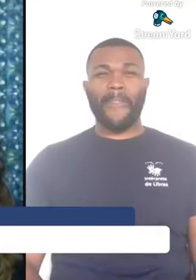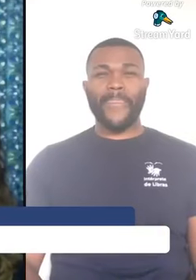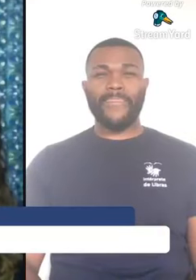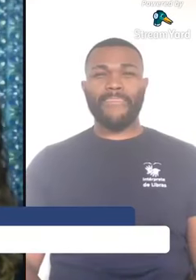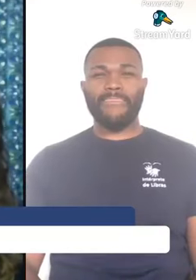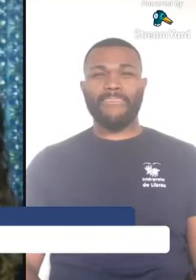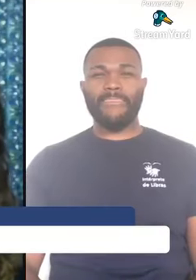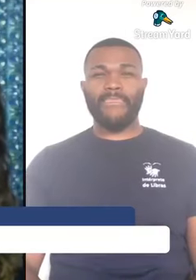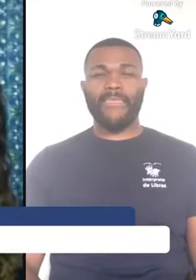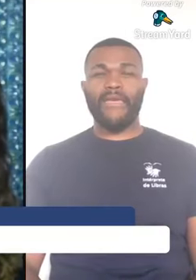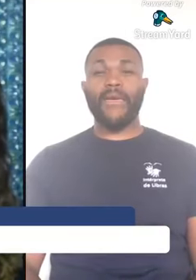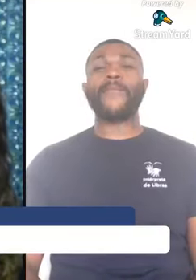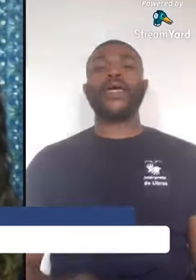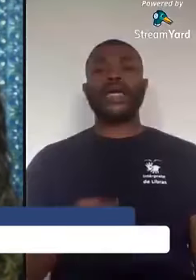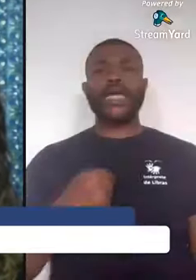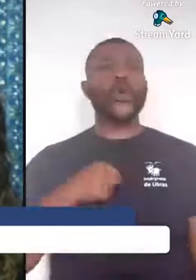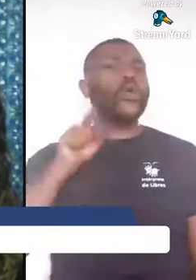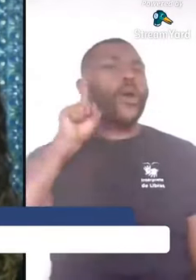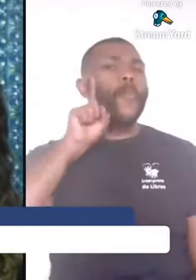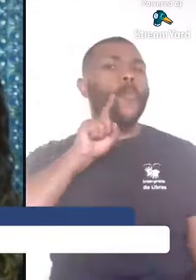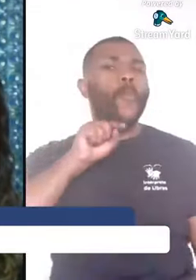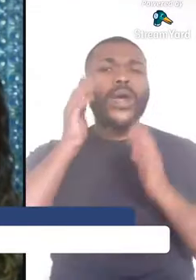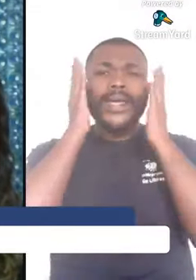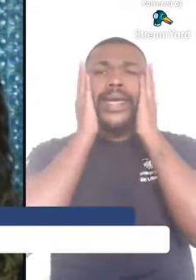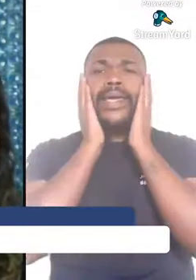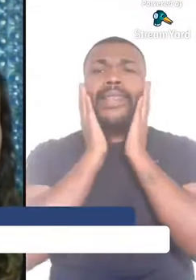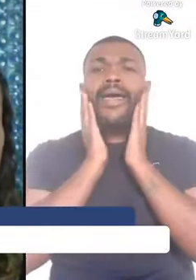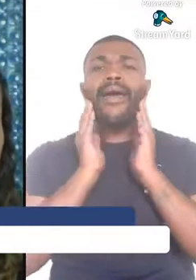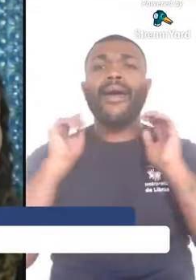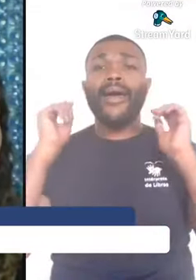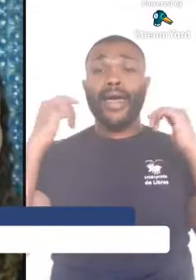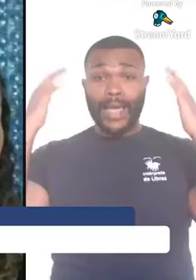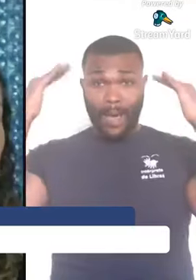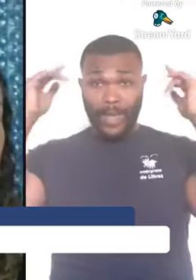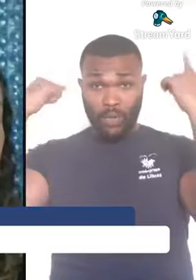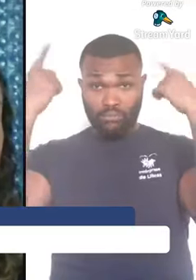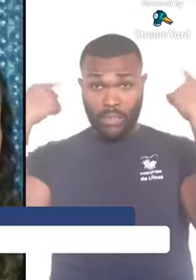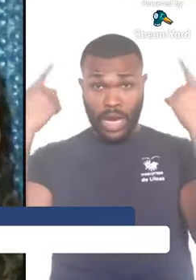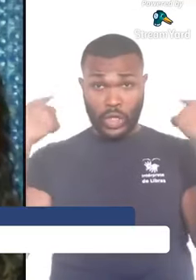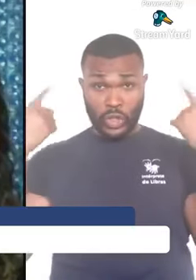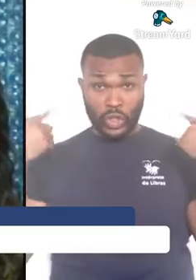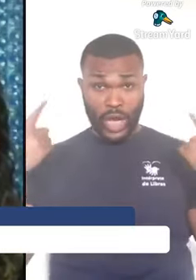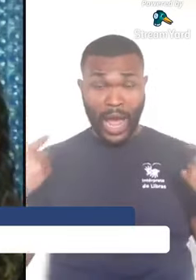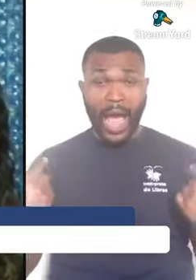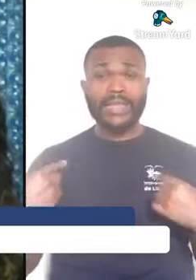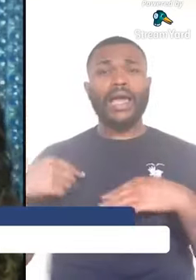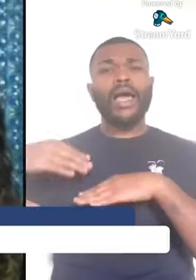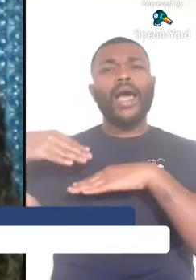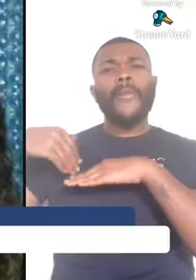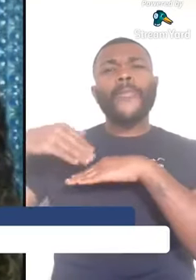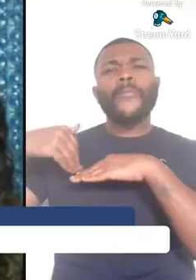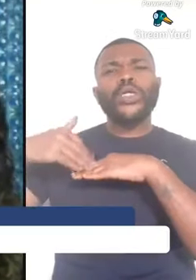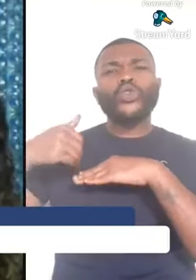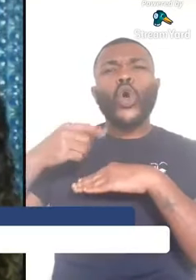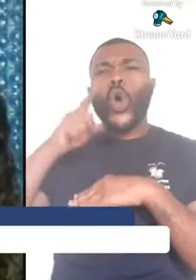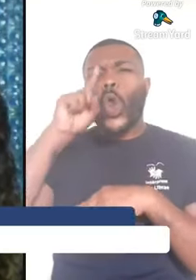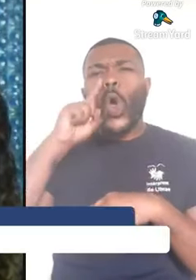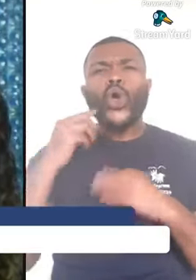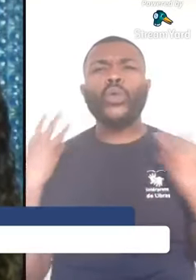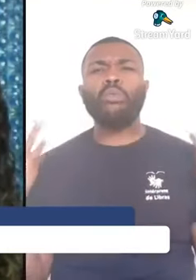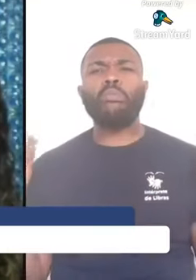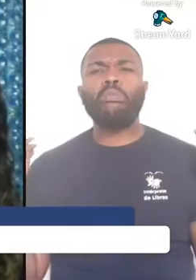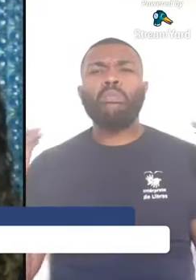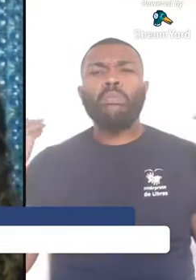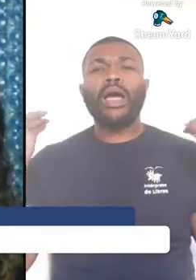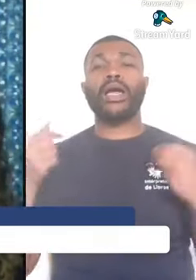Então, eu sou morena, tenho os cabelos cacheados, com umas luzes aqui, e é isso. Estou bem maquiada